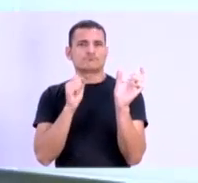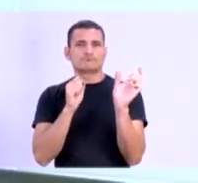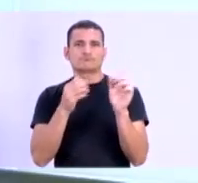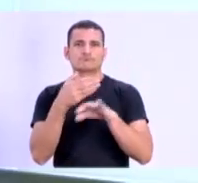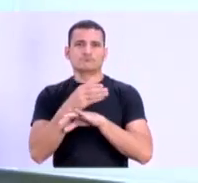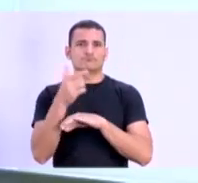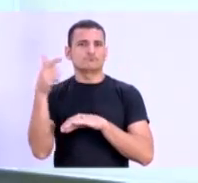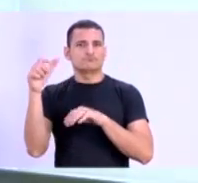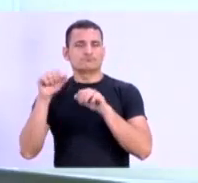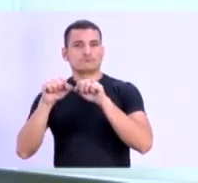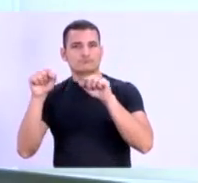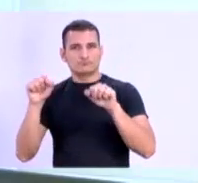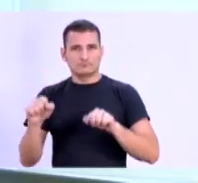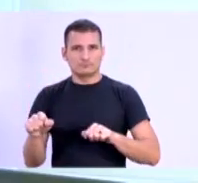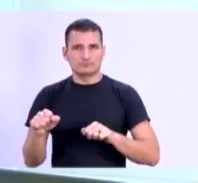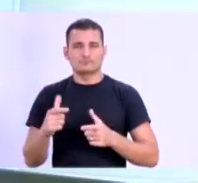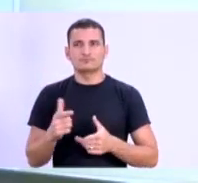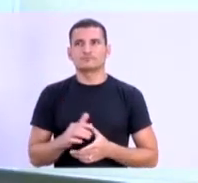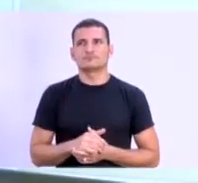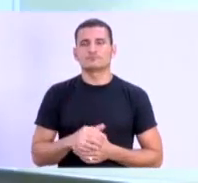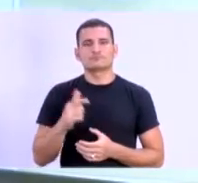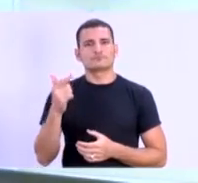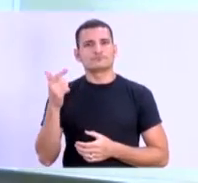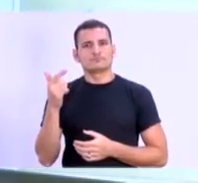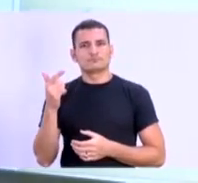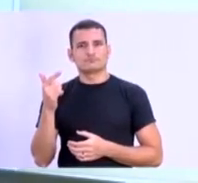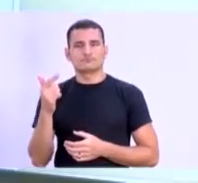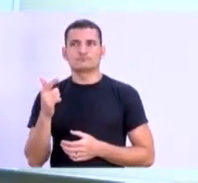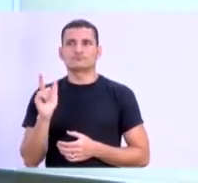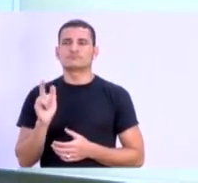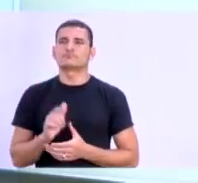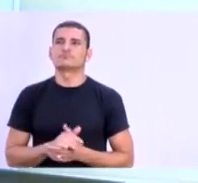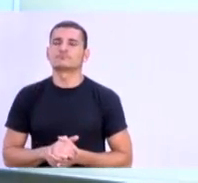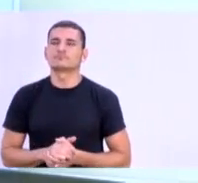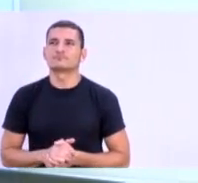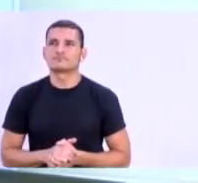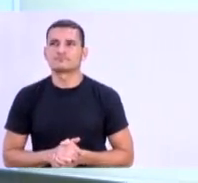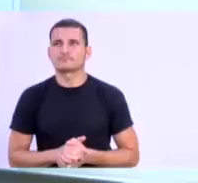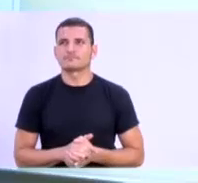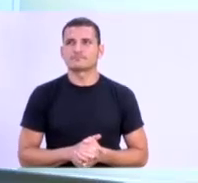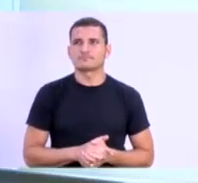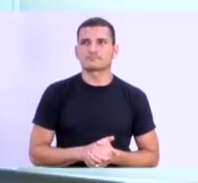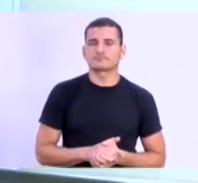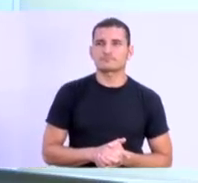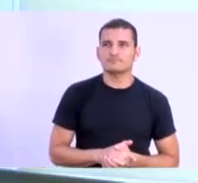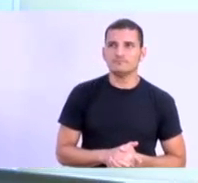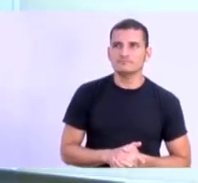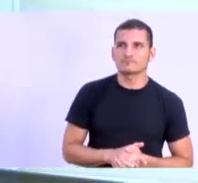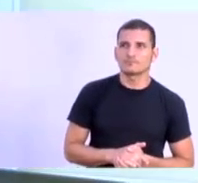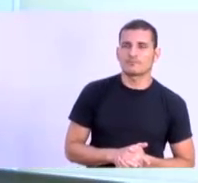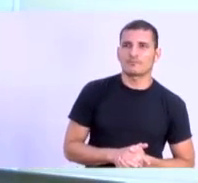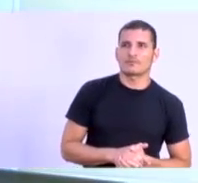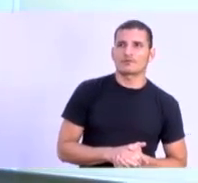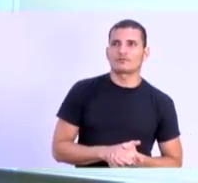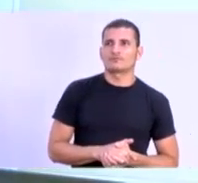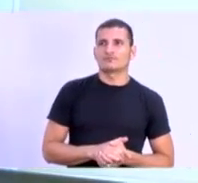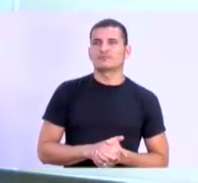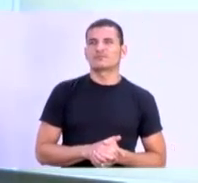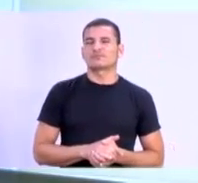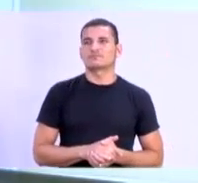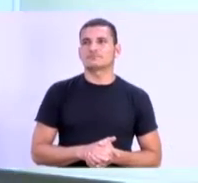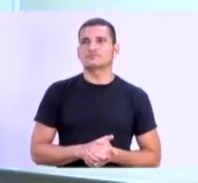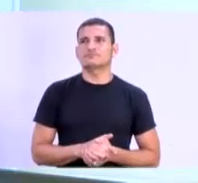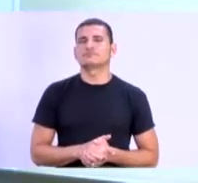por outros sistemas, por outros componentes, né, da plataforma, tá, gente? Então tá aí, a nomenclatura é uma coisa importante,